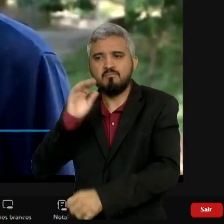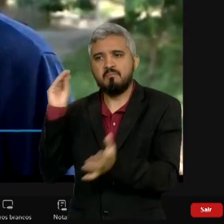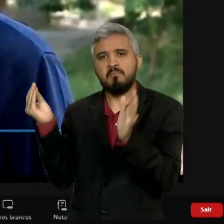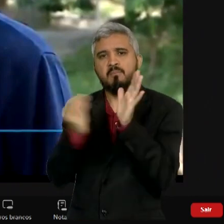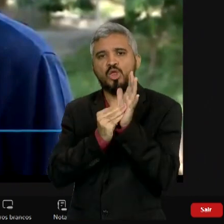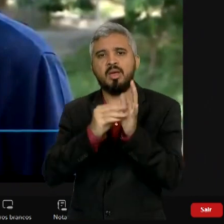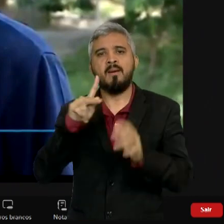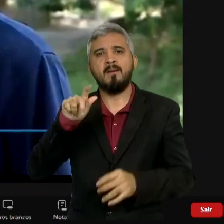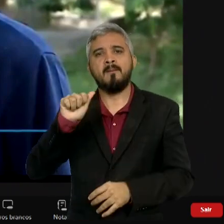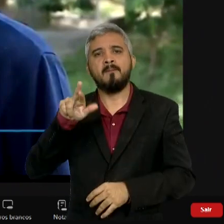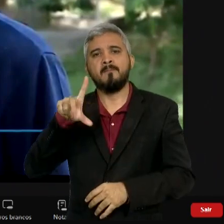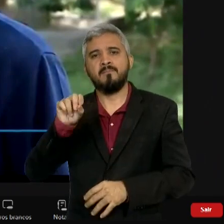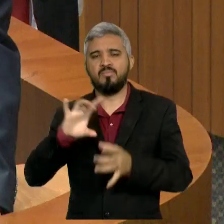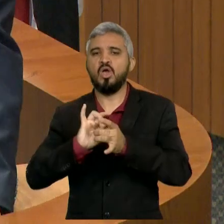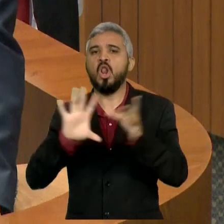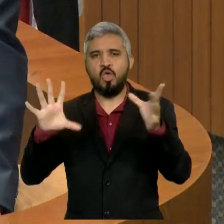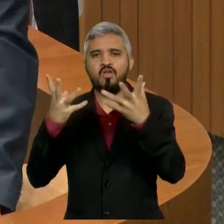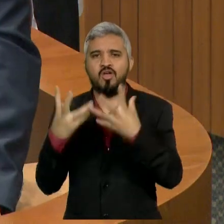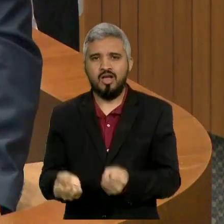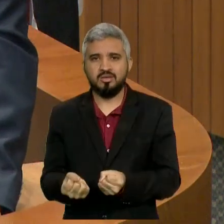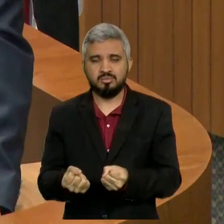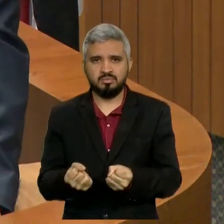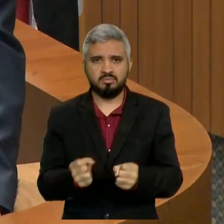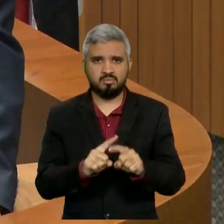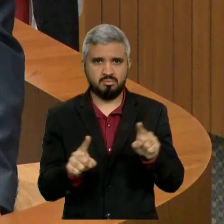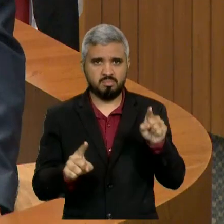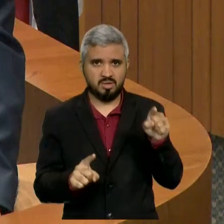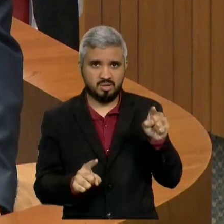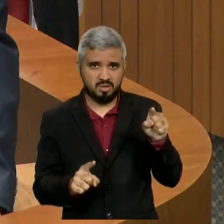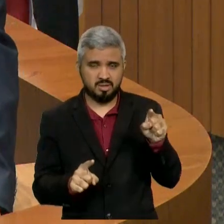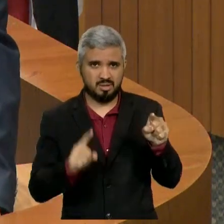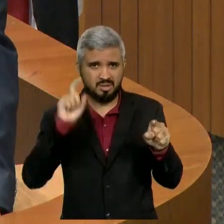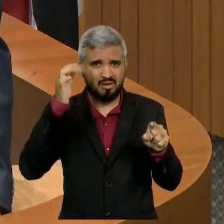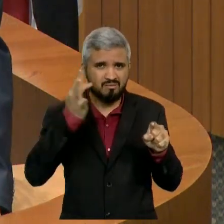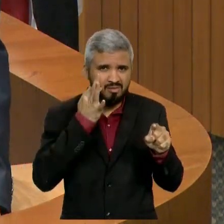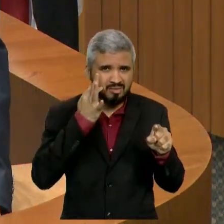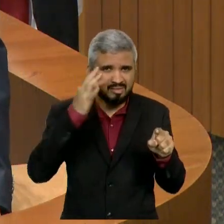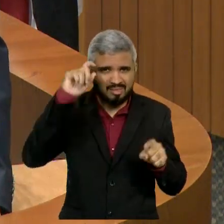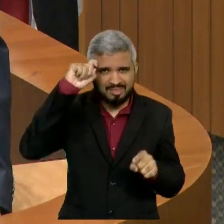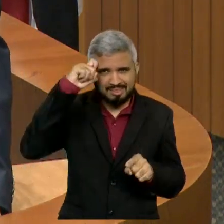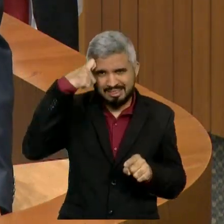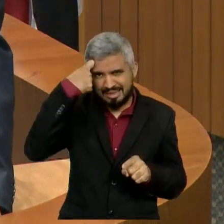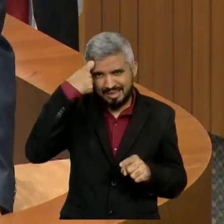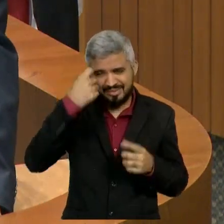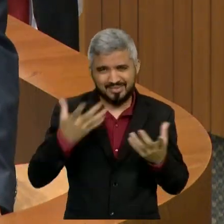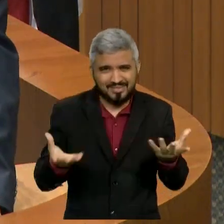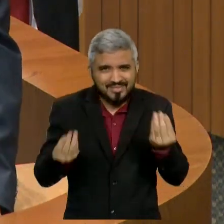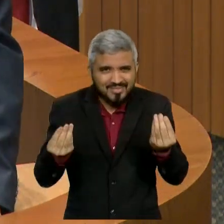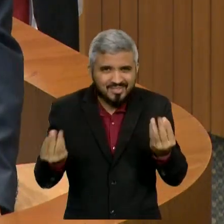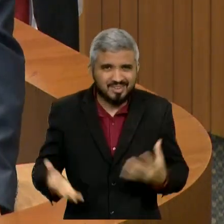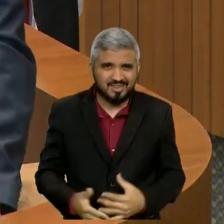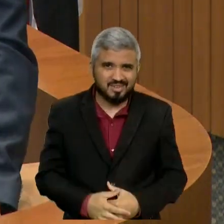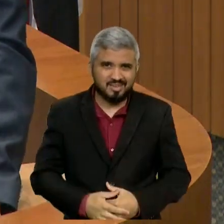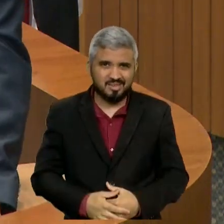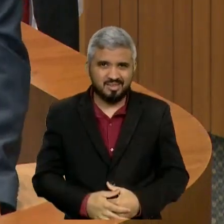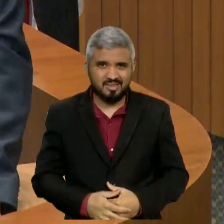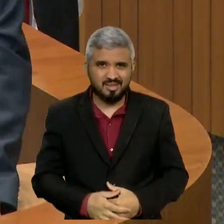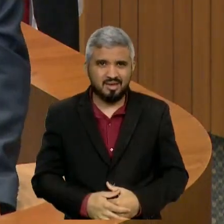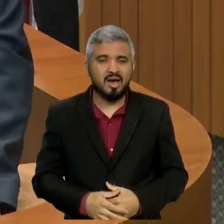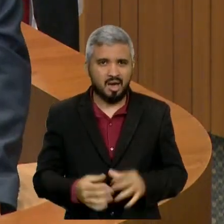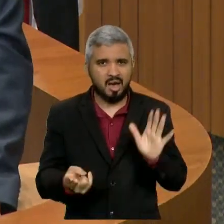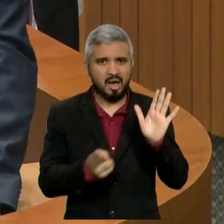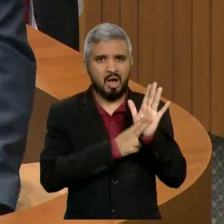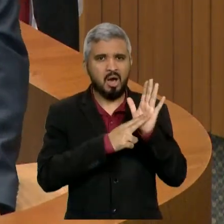militância na Folha de São Paulo, não dá nenhuma declaração contrária dizendo que não é negro. Ou seja, assume ali